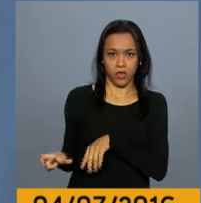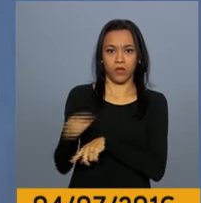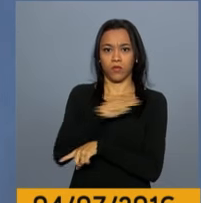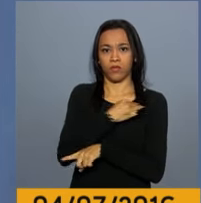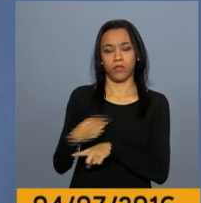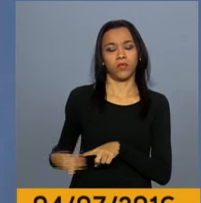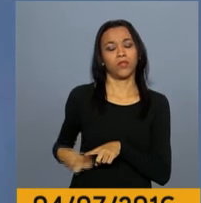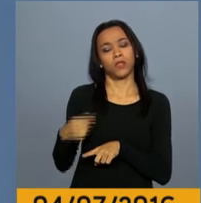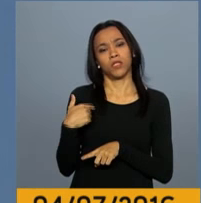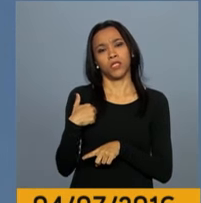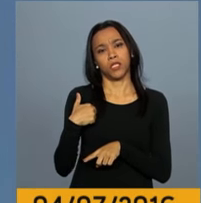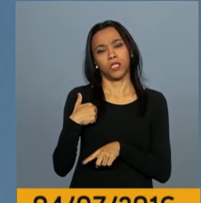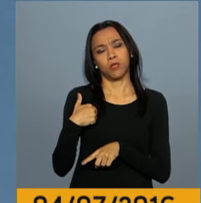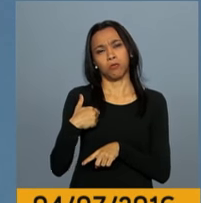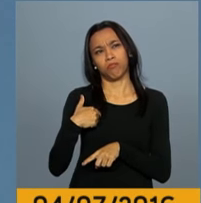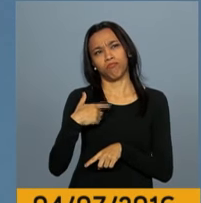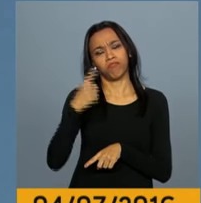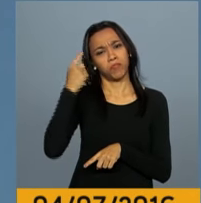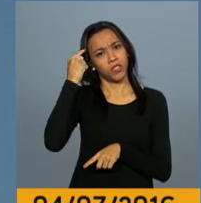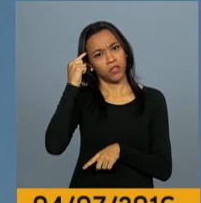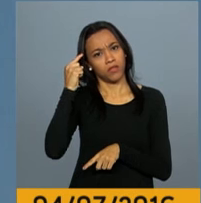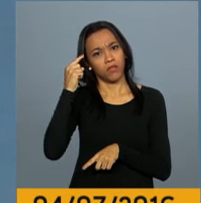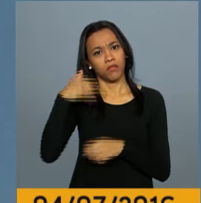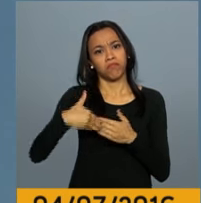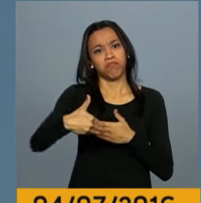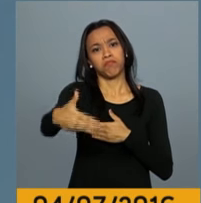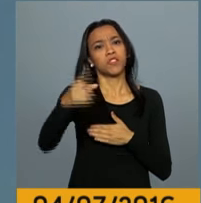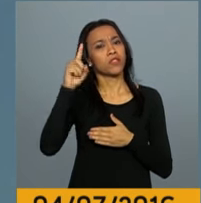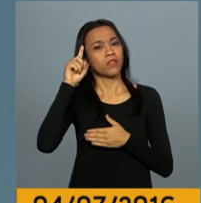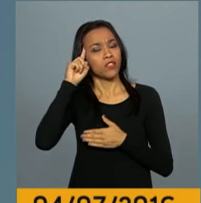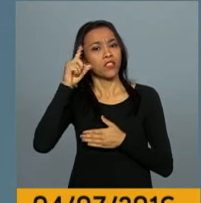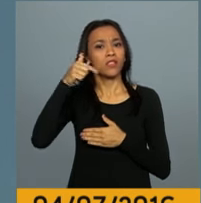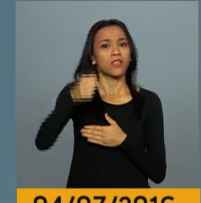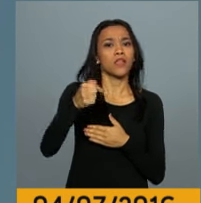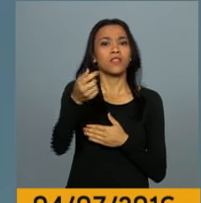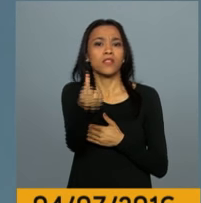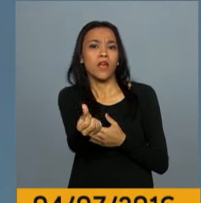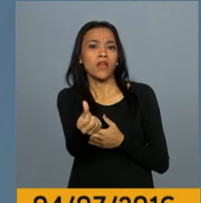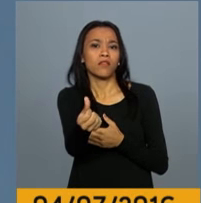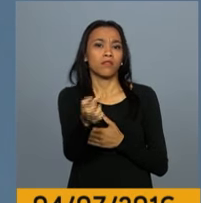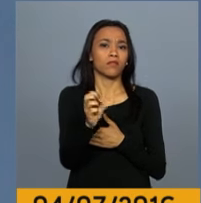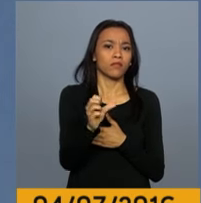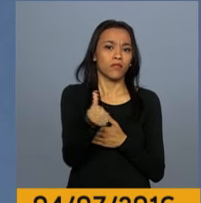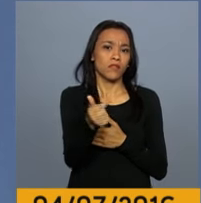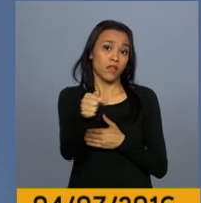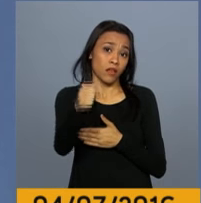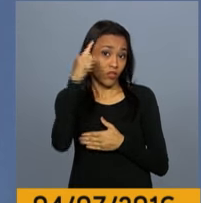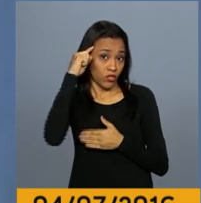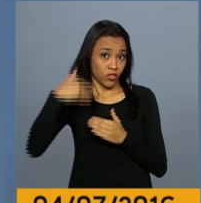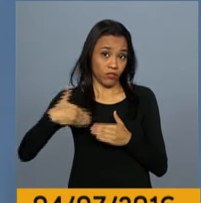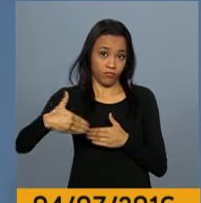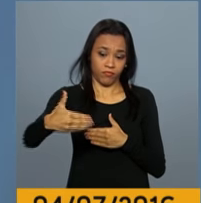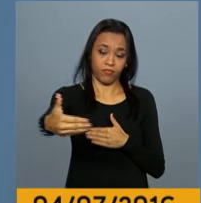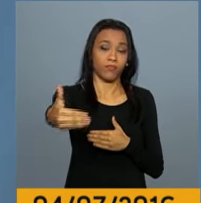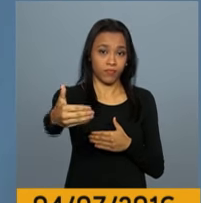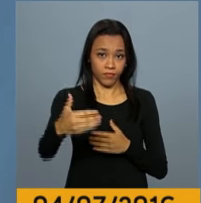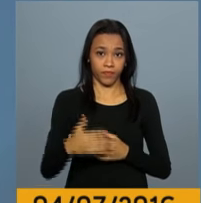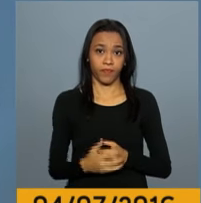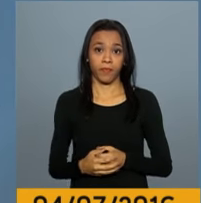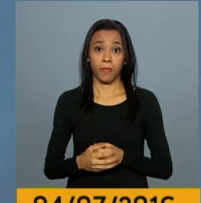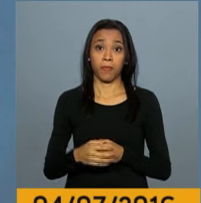prazo de 6, 7 dias, que foi o prazo, Cesário,